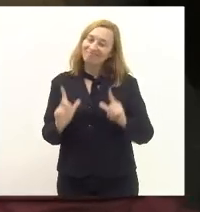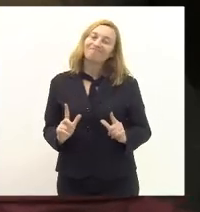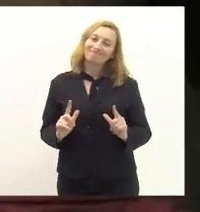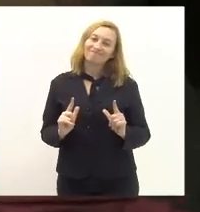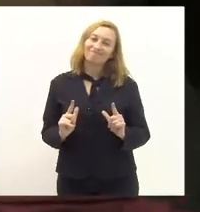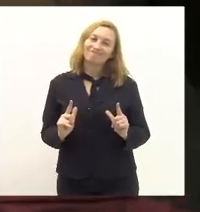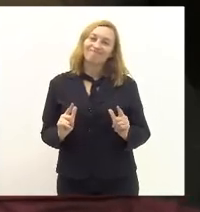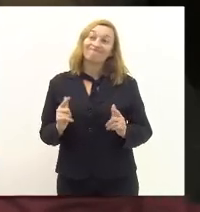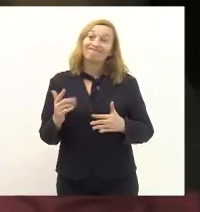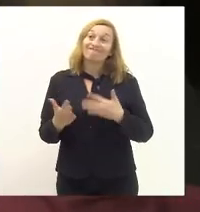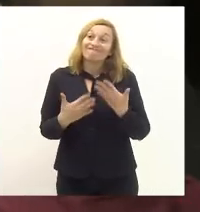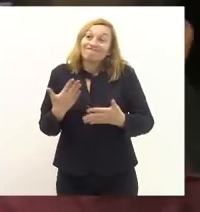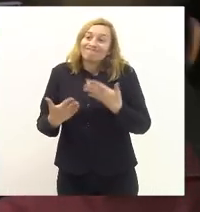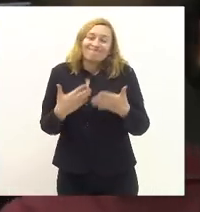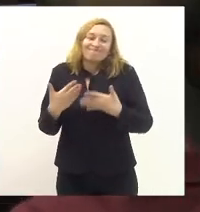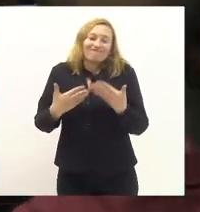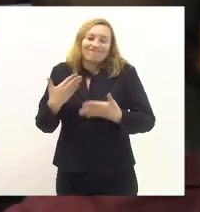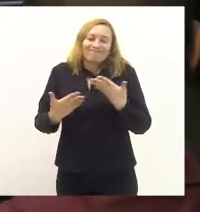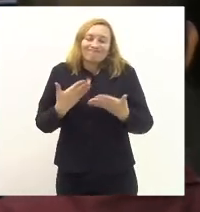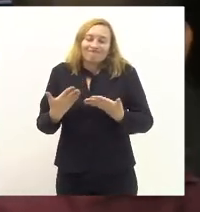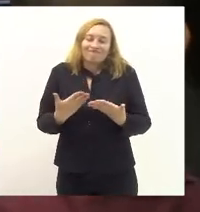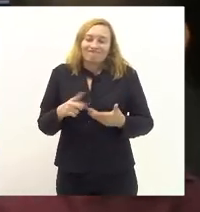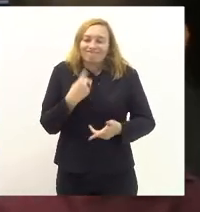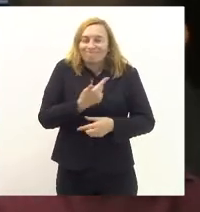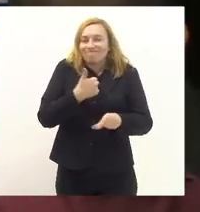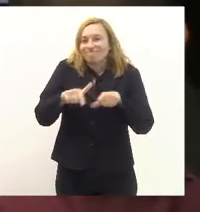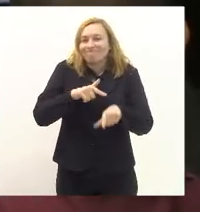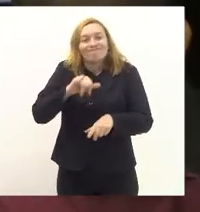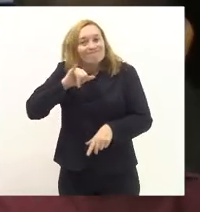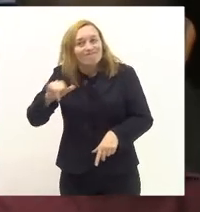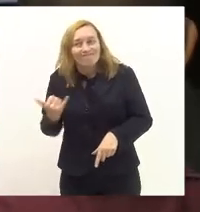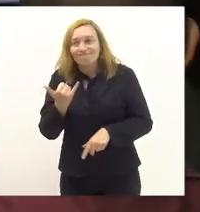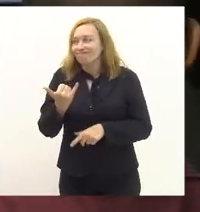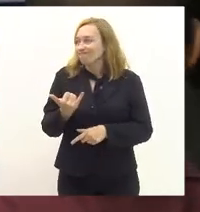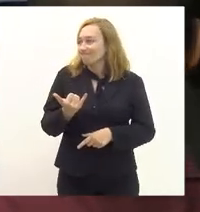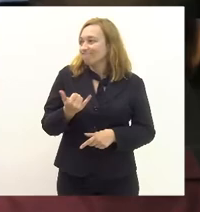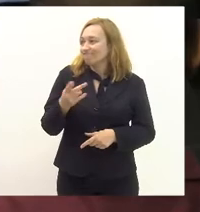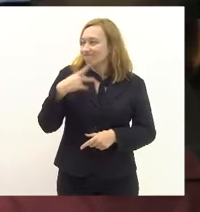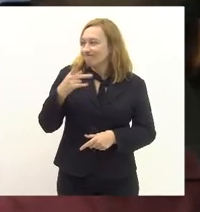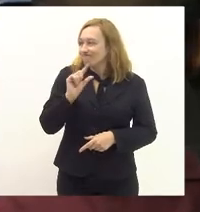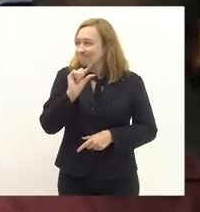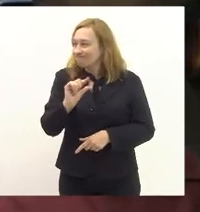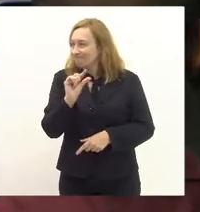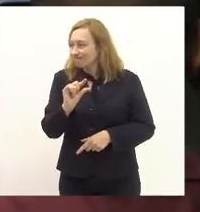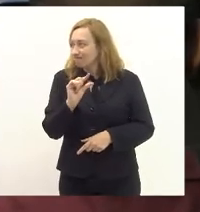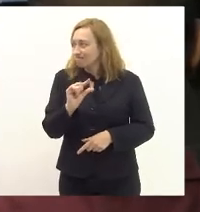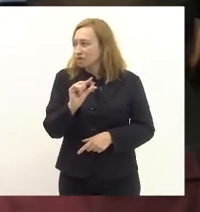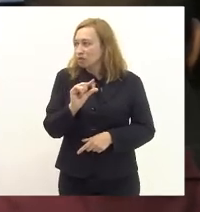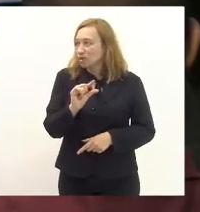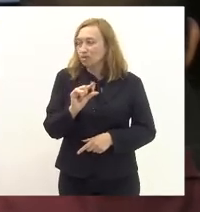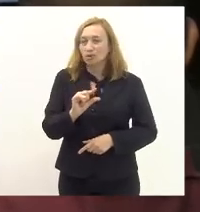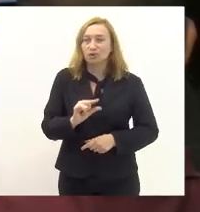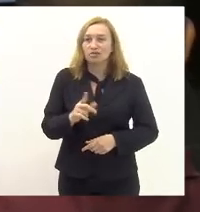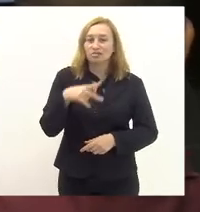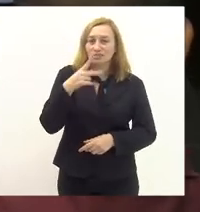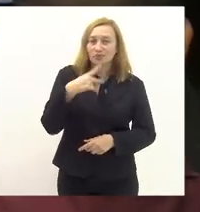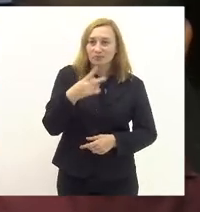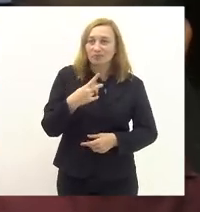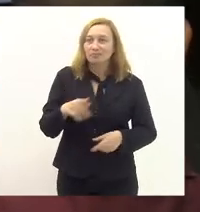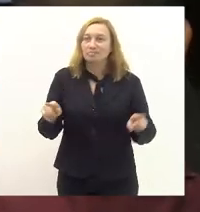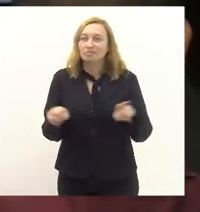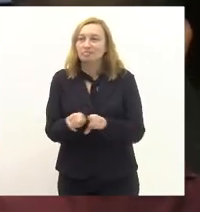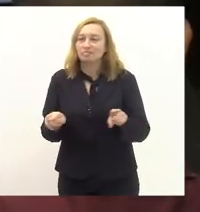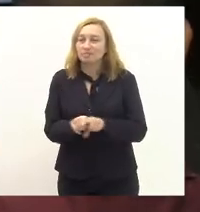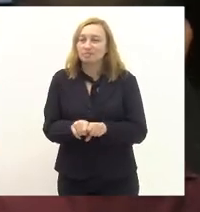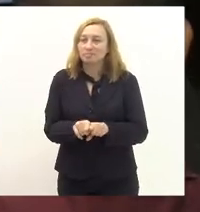feliz, muito completo com o ciclo do mandato. Aproveitar isso, falar um pouquinho de Queimados, dizer que também,